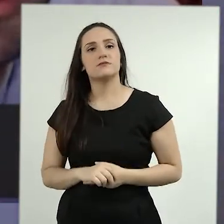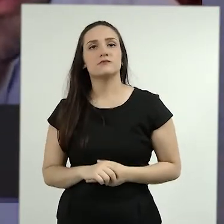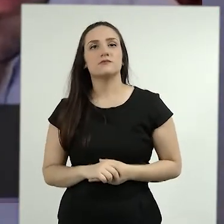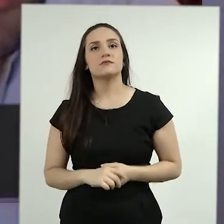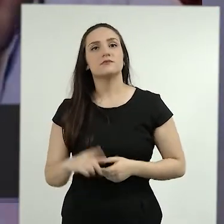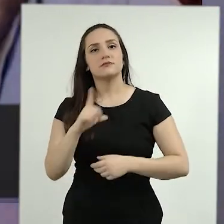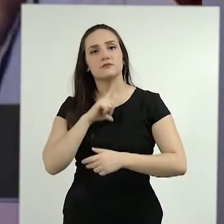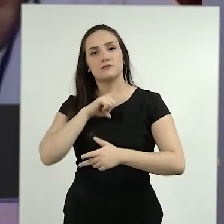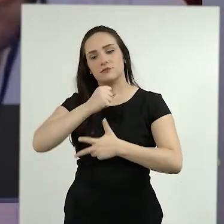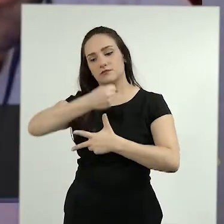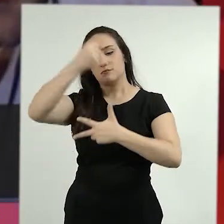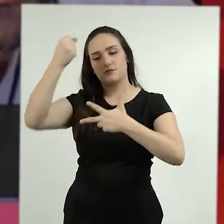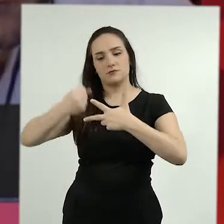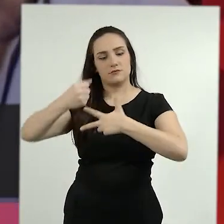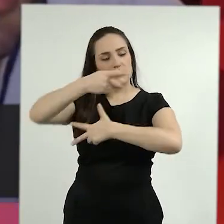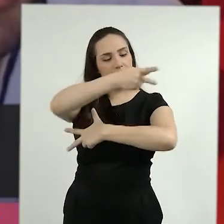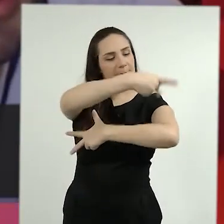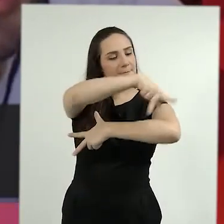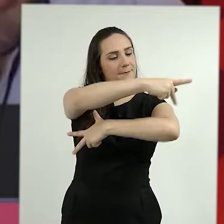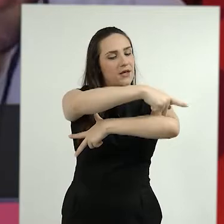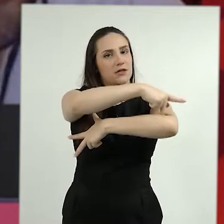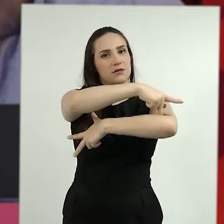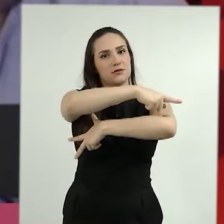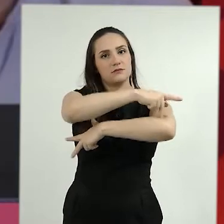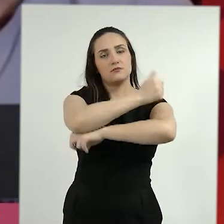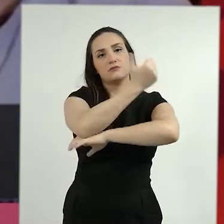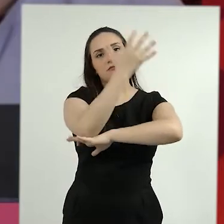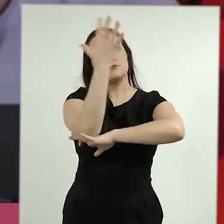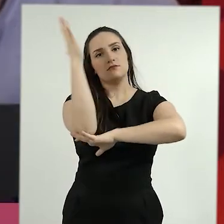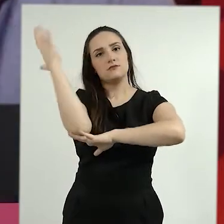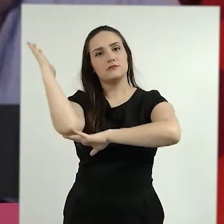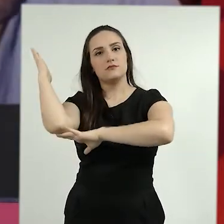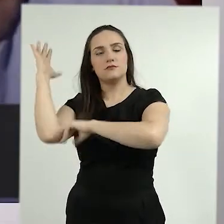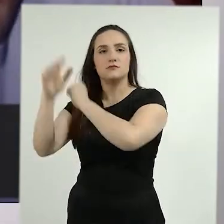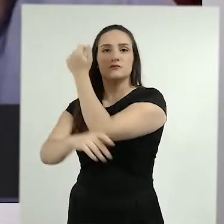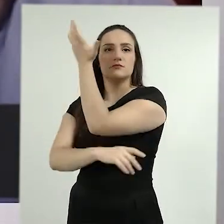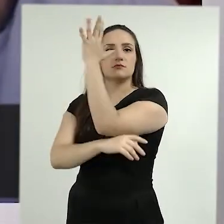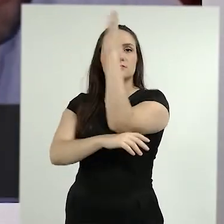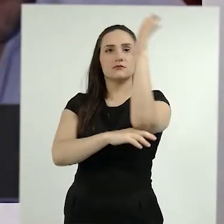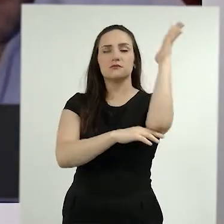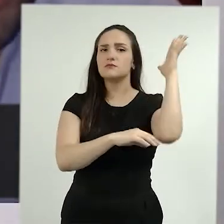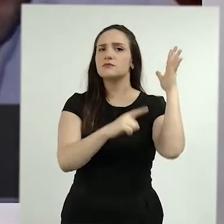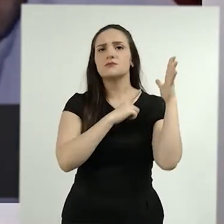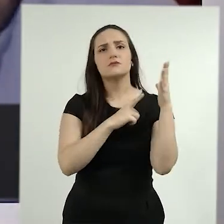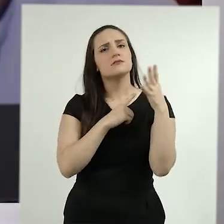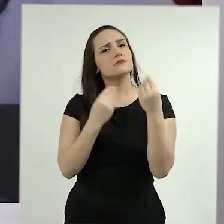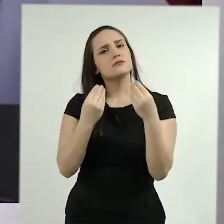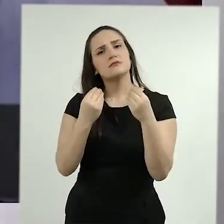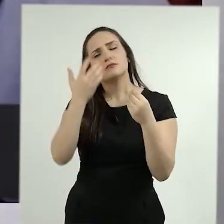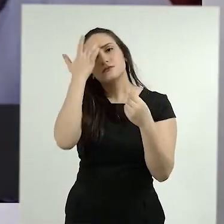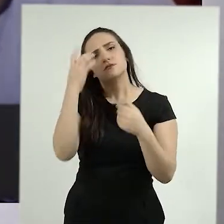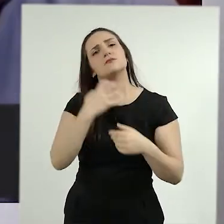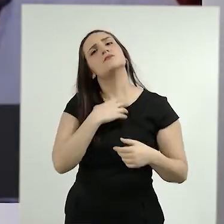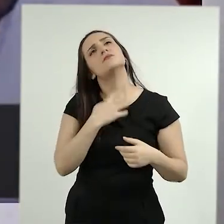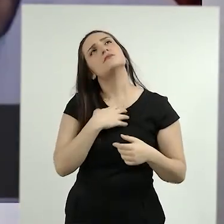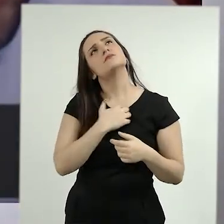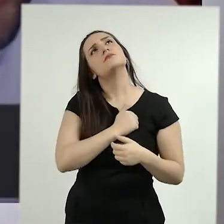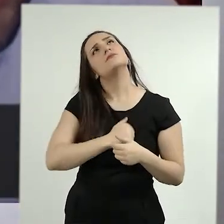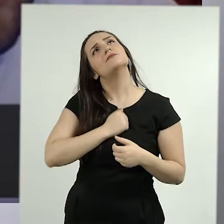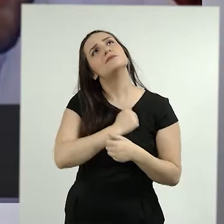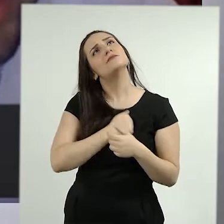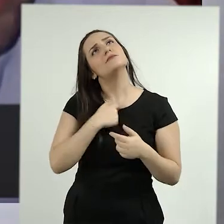Campo Grande, né? O Parque das Nações Indígenas. Quantas pessoas hoje por conta da quarentena, não estão sentindo falta